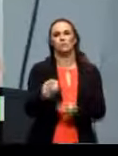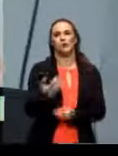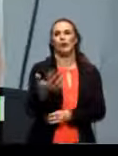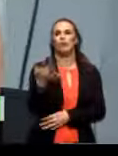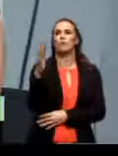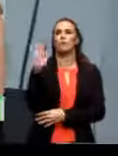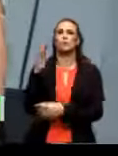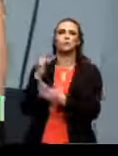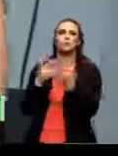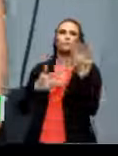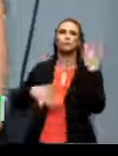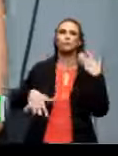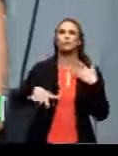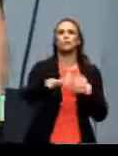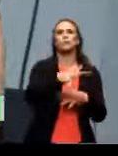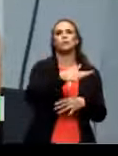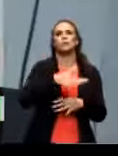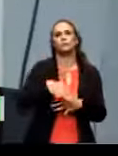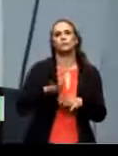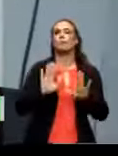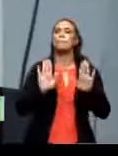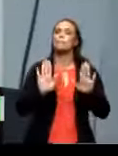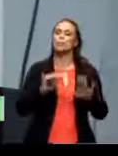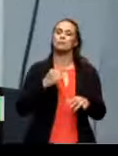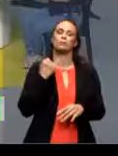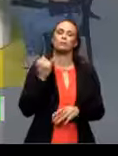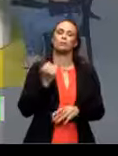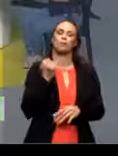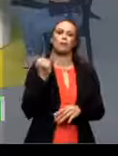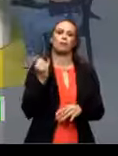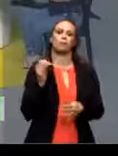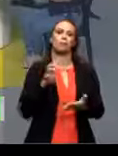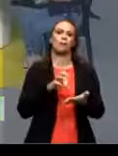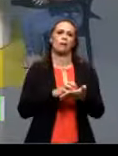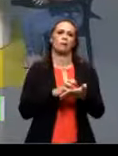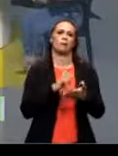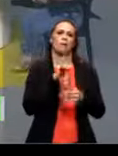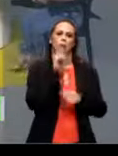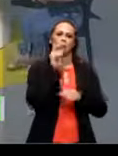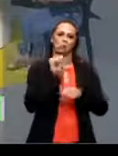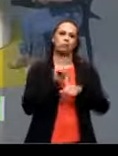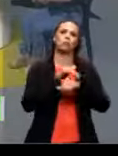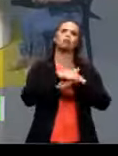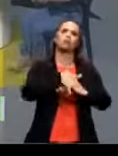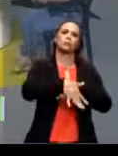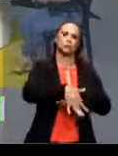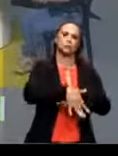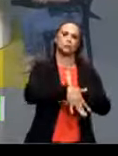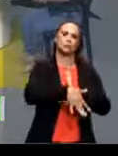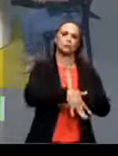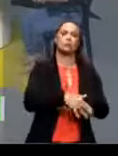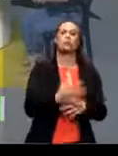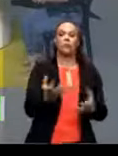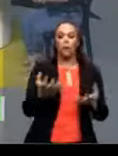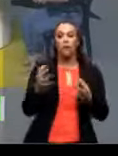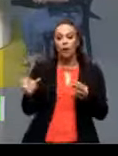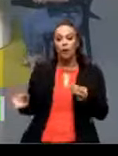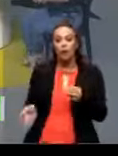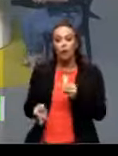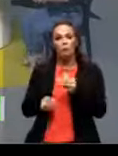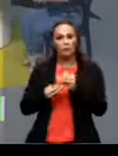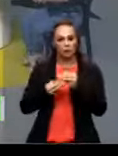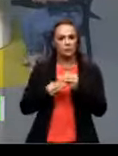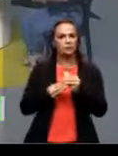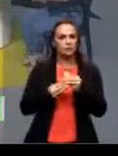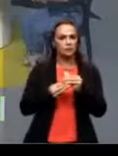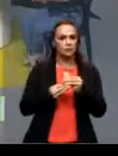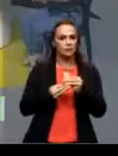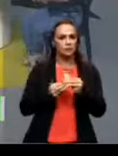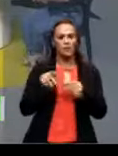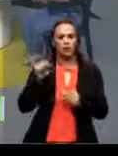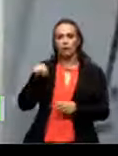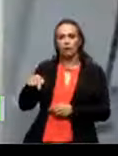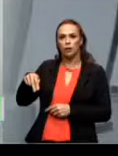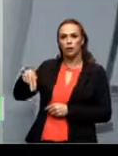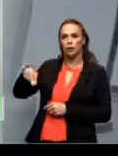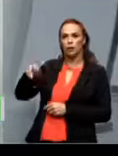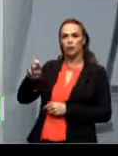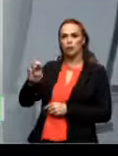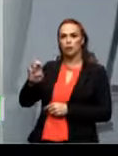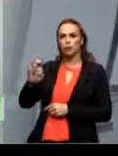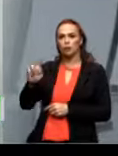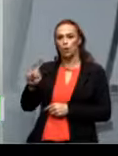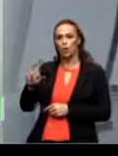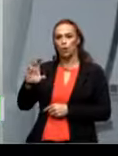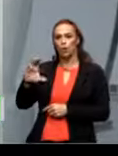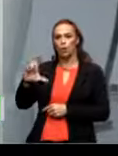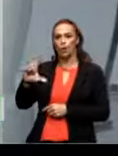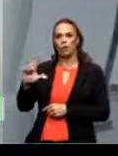elétrica nossa ainda são as hidrelétricas. Eu gostaria de completar em relação às hidrelétricas nucleares, o